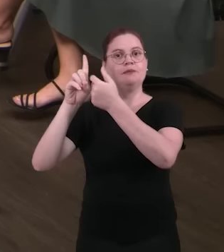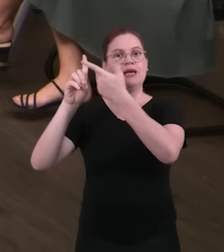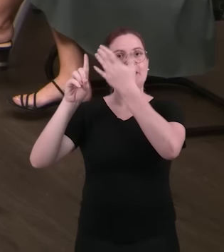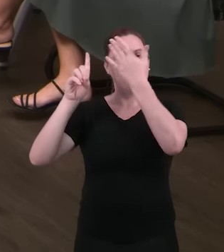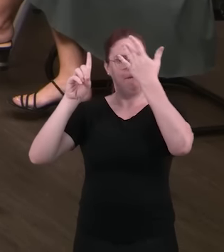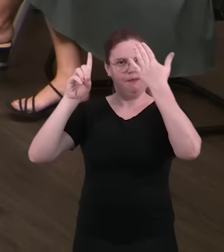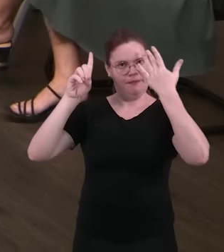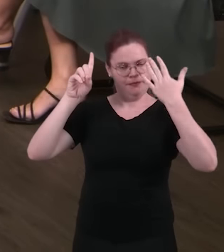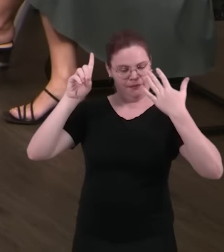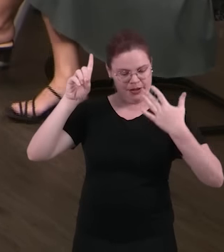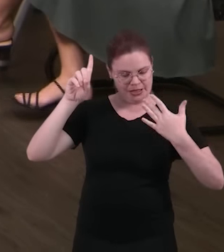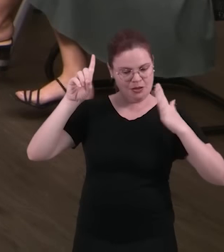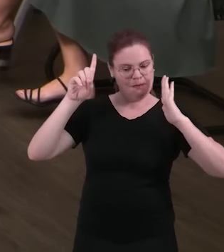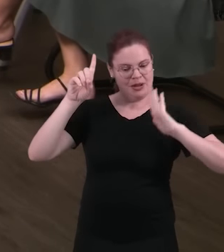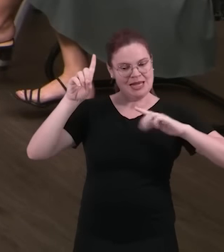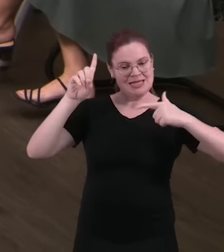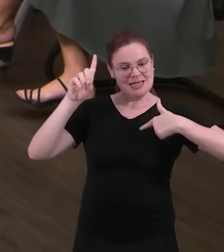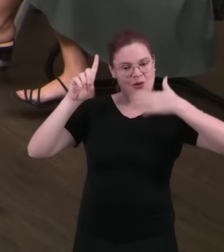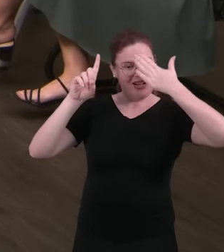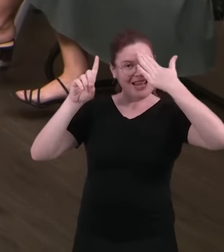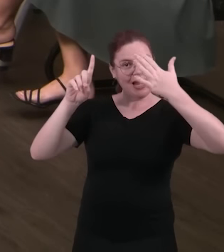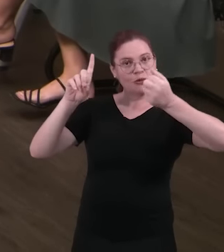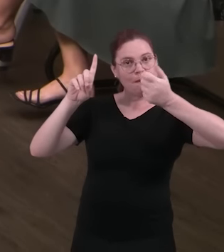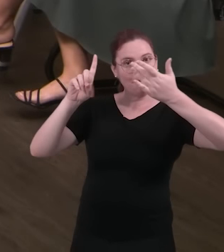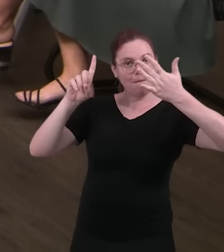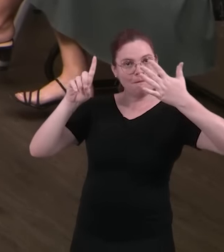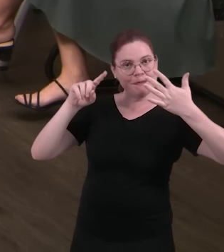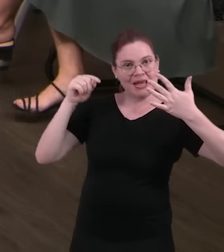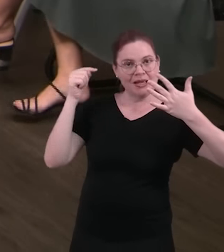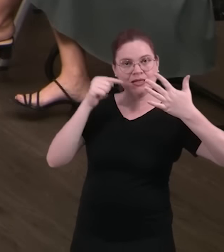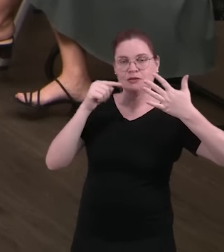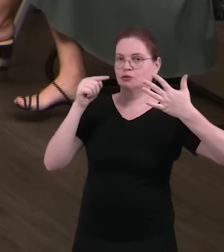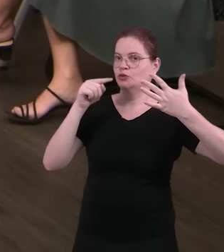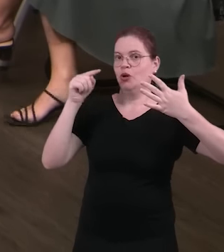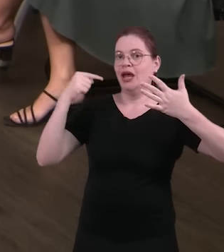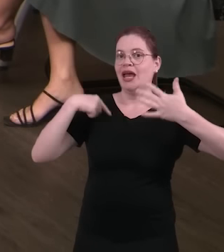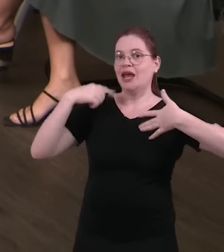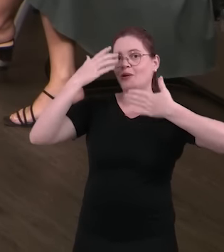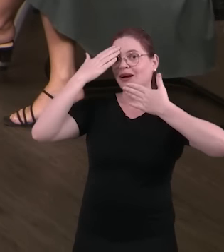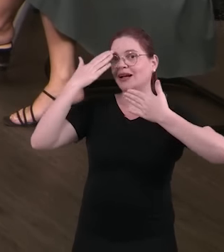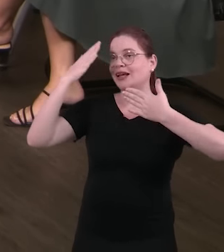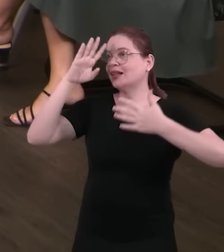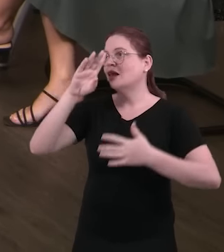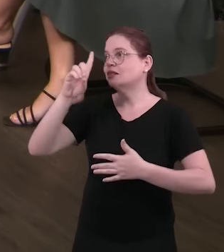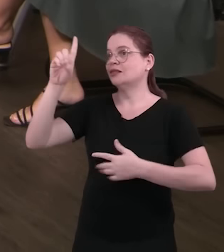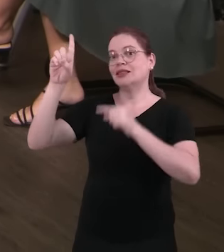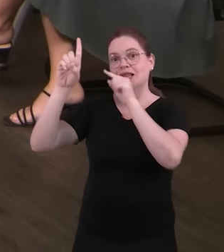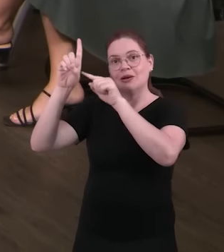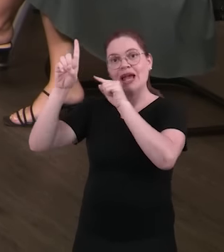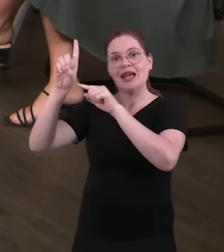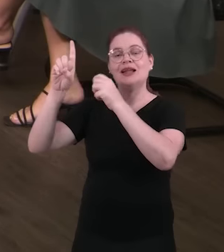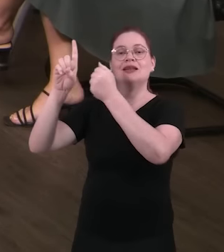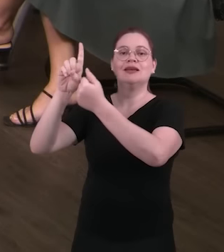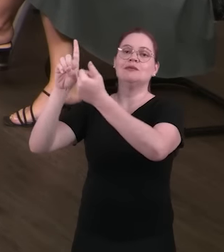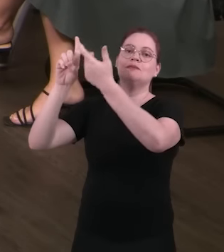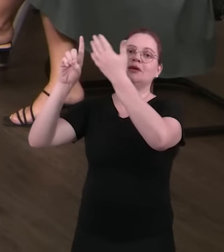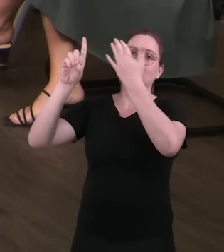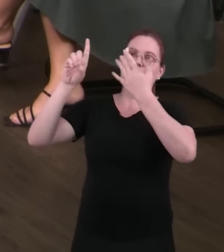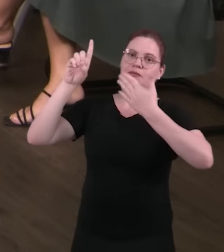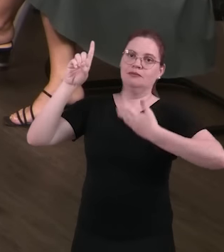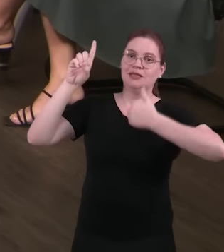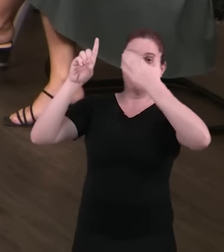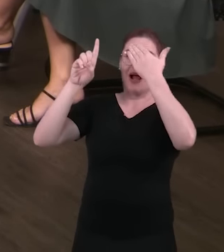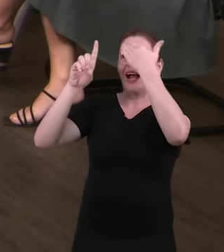Sempre a nossa gratidão é com o Senhor. Nós somos gratos por aquilo que nós alcançamos, mas nunca podemos